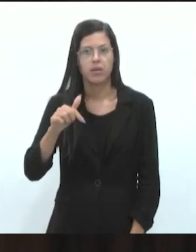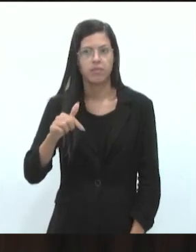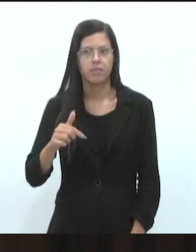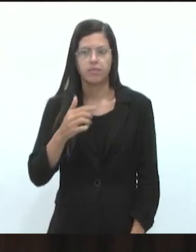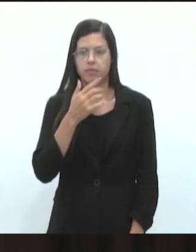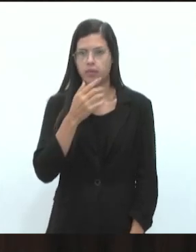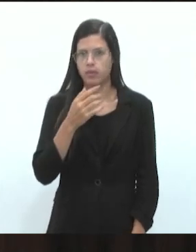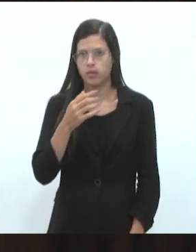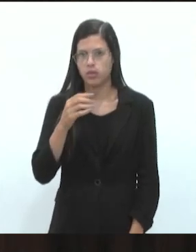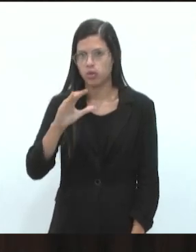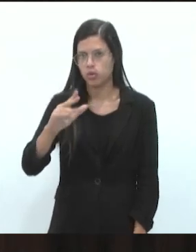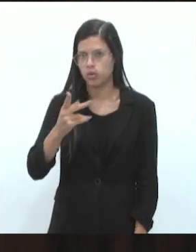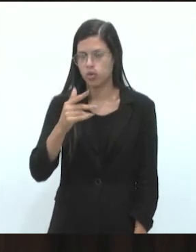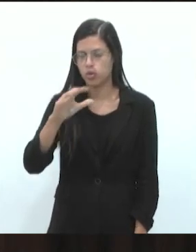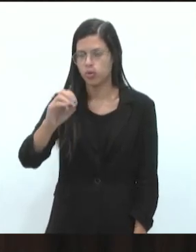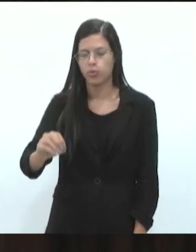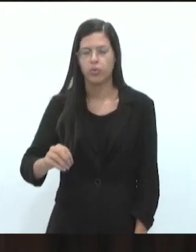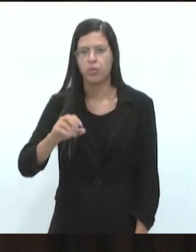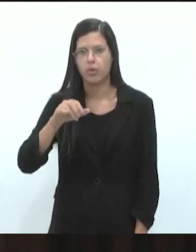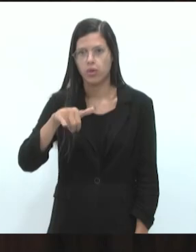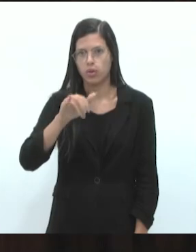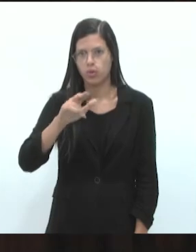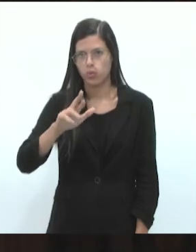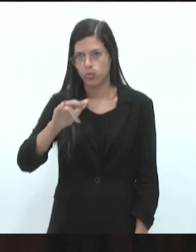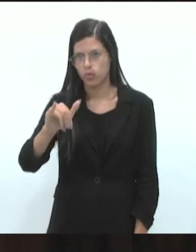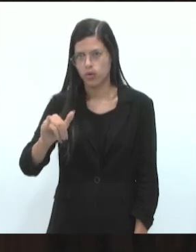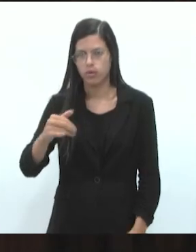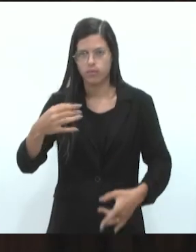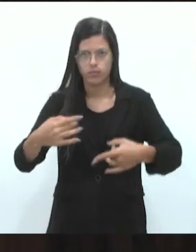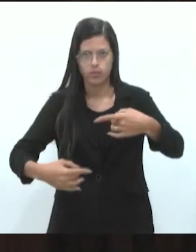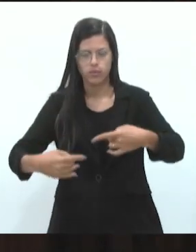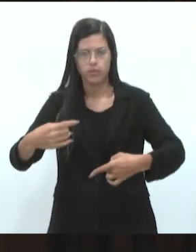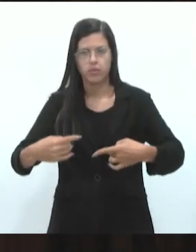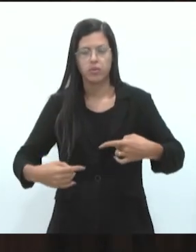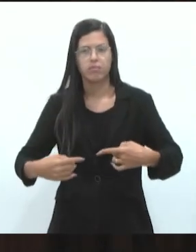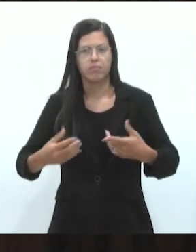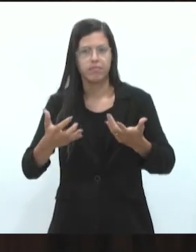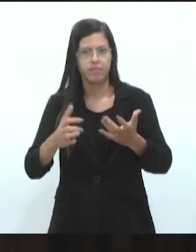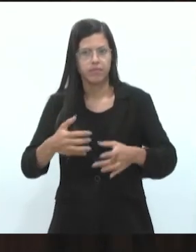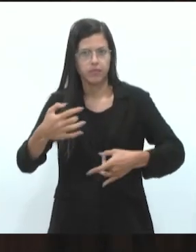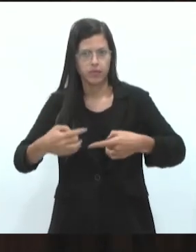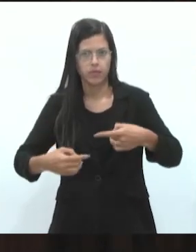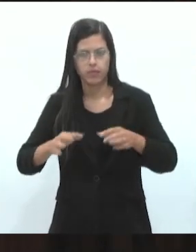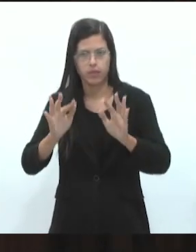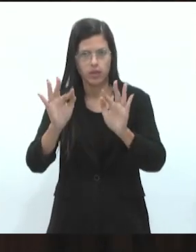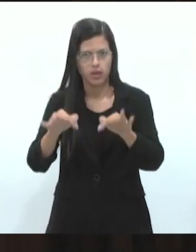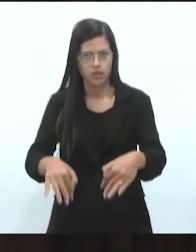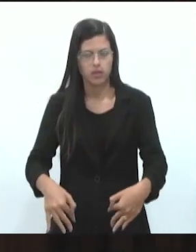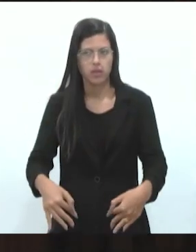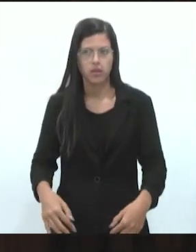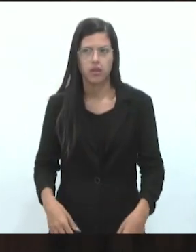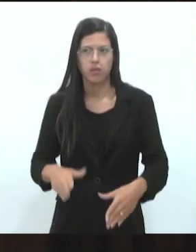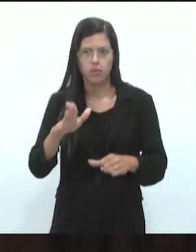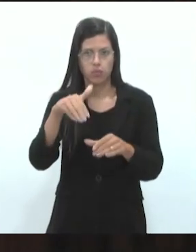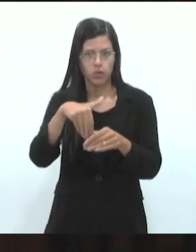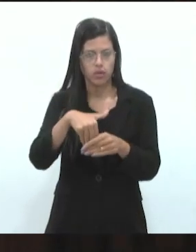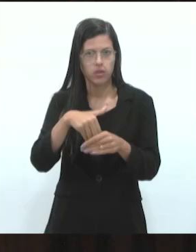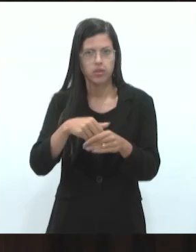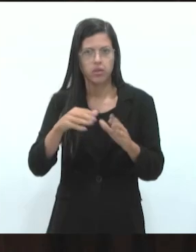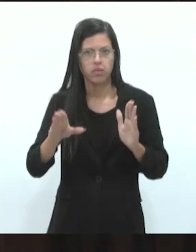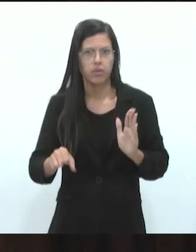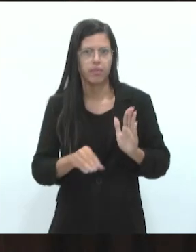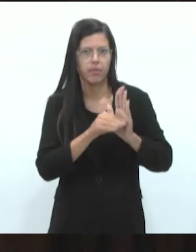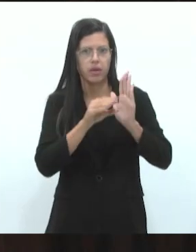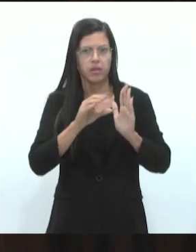e Yuri. Em discussão. Não havendo quem queira discutir, encerrada a discussão. Em votação, a emenda